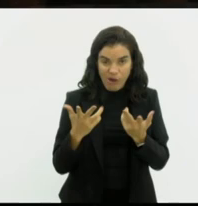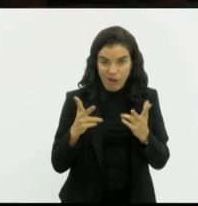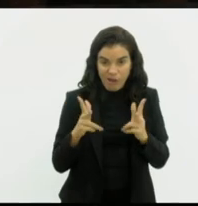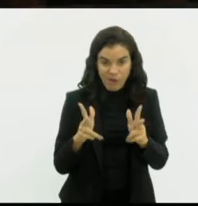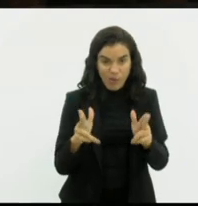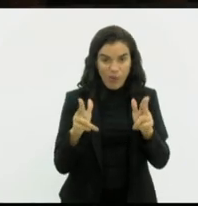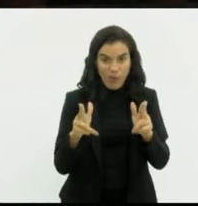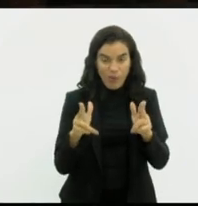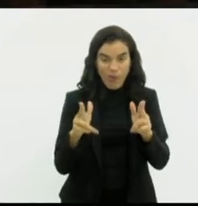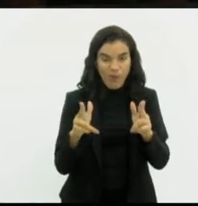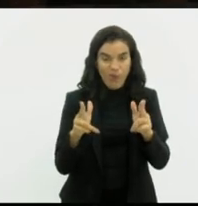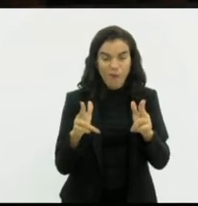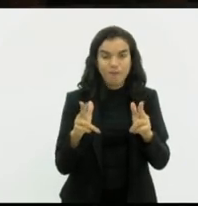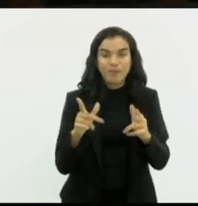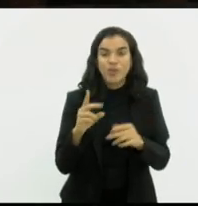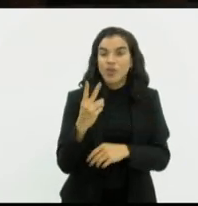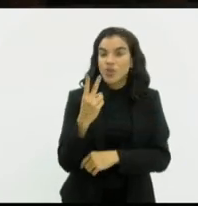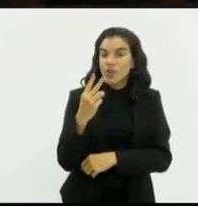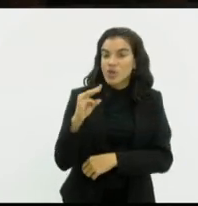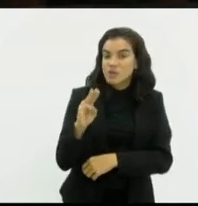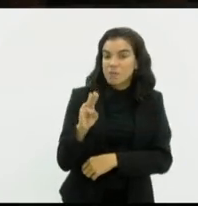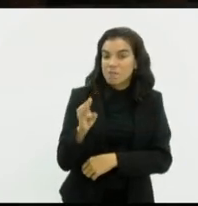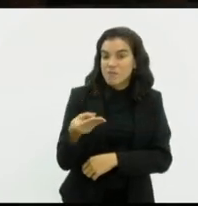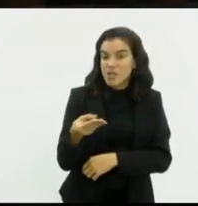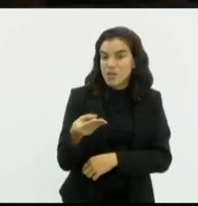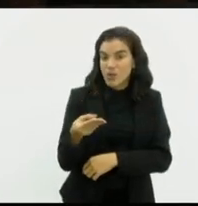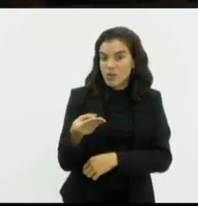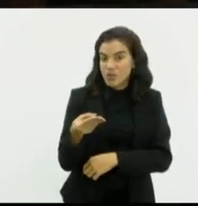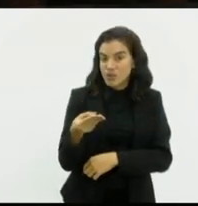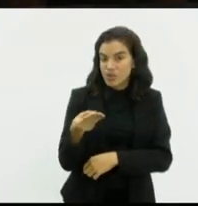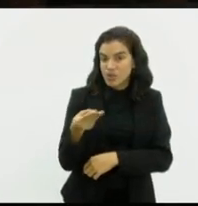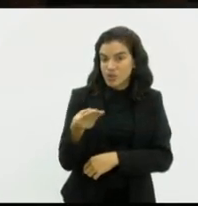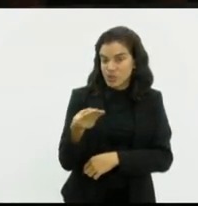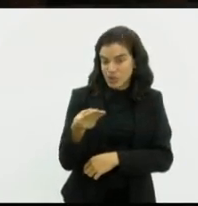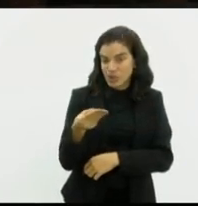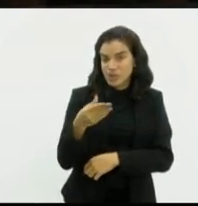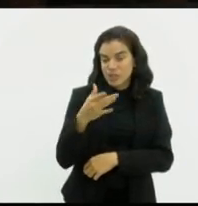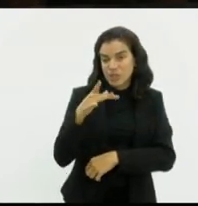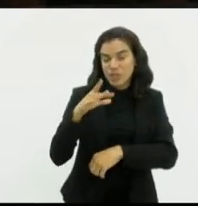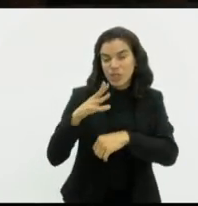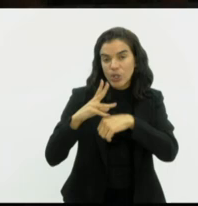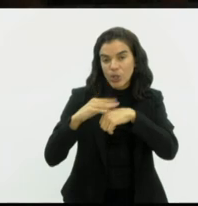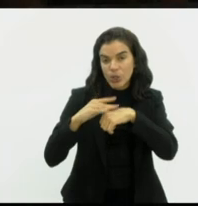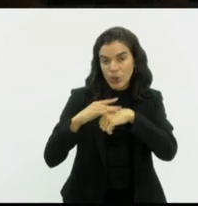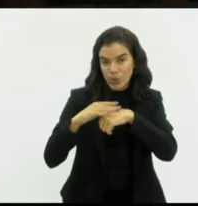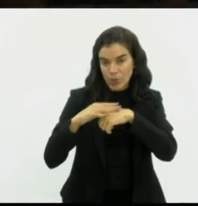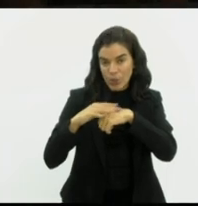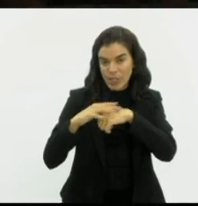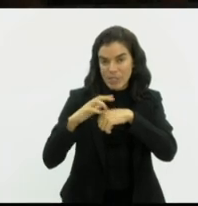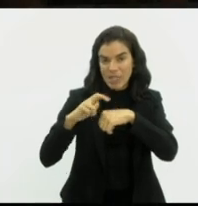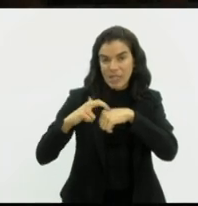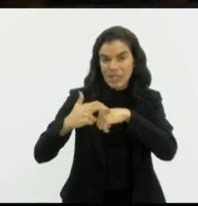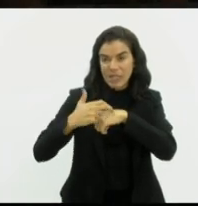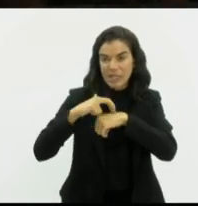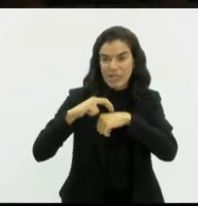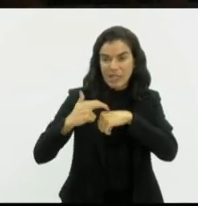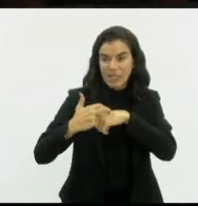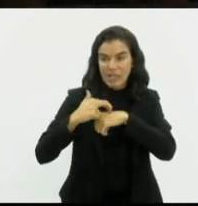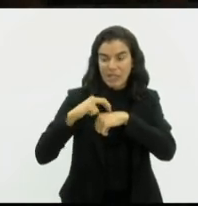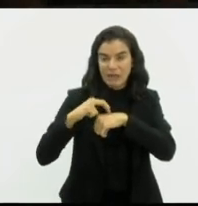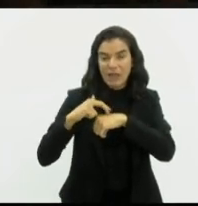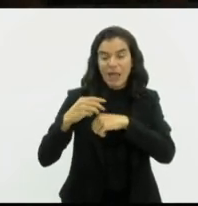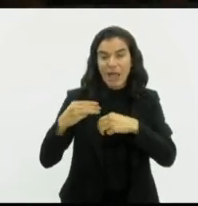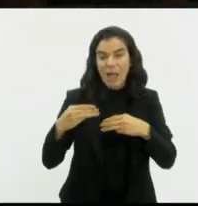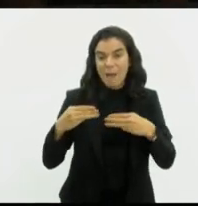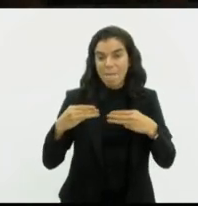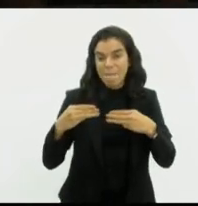indo para 2 milhões de casos de dengue, porque a incompetente ministra da Saúde,